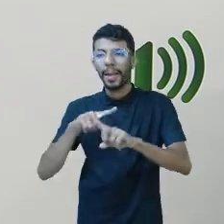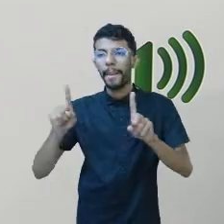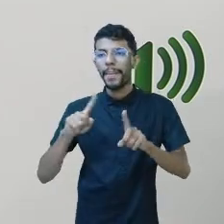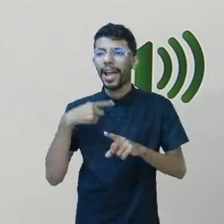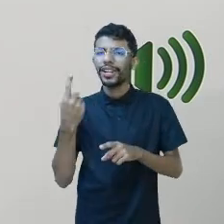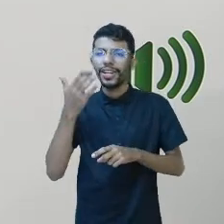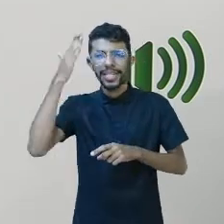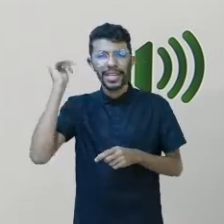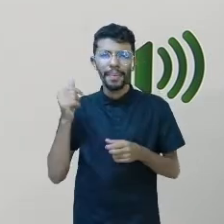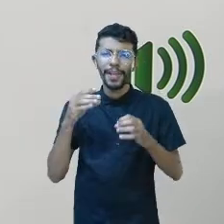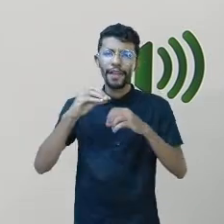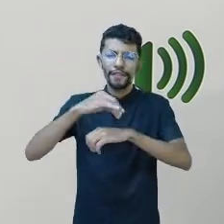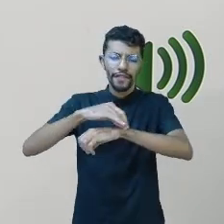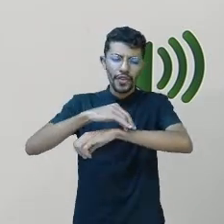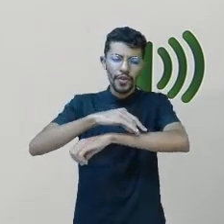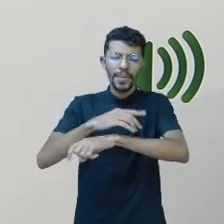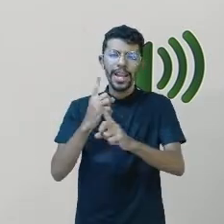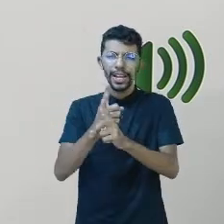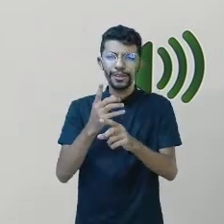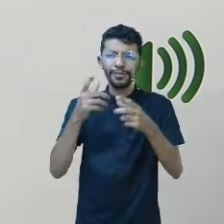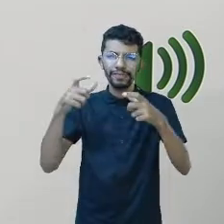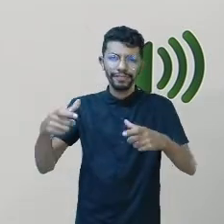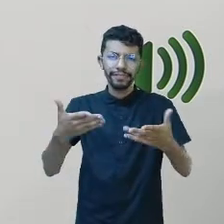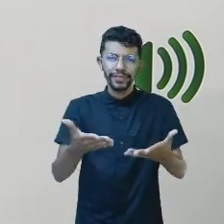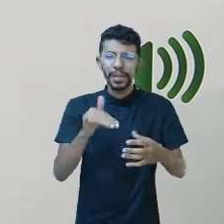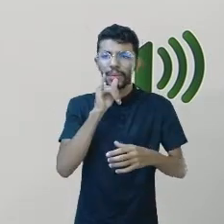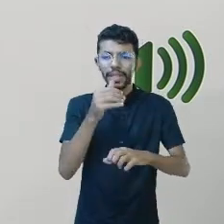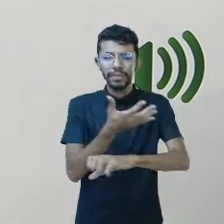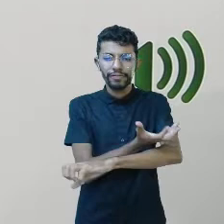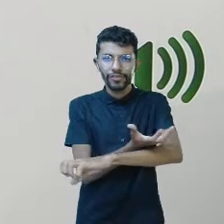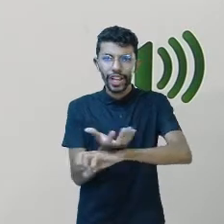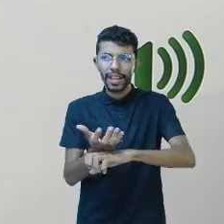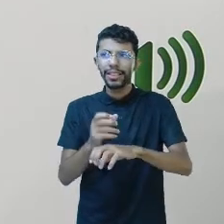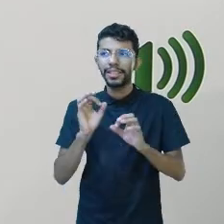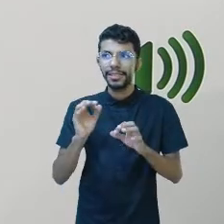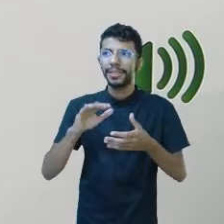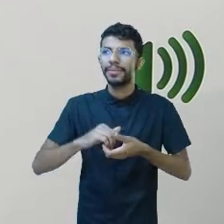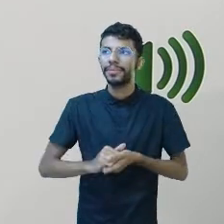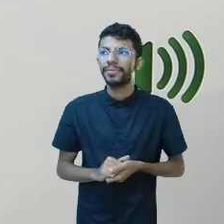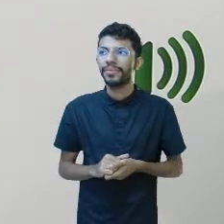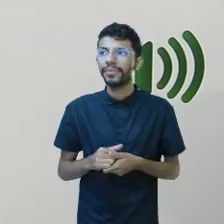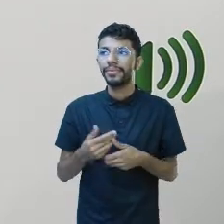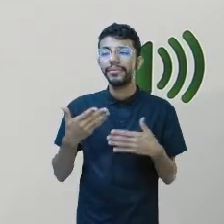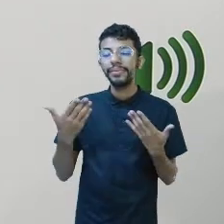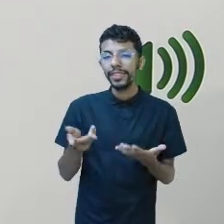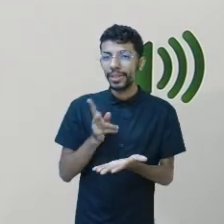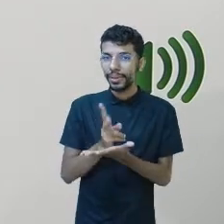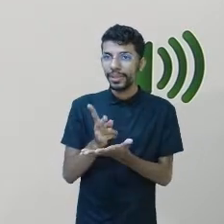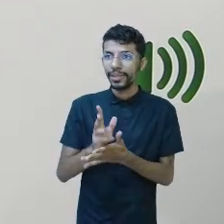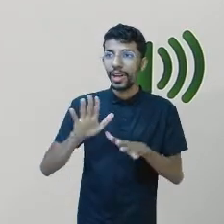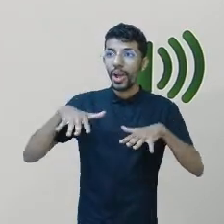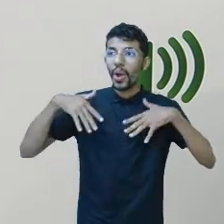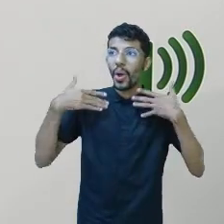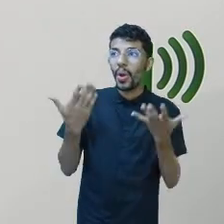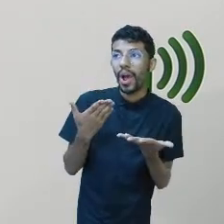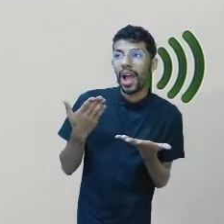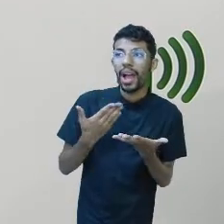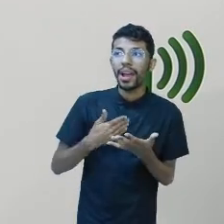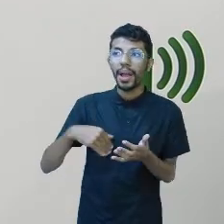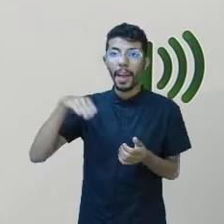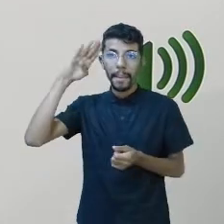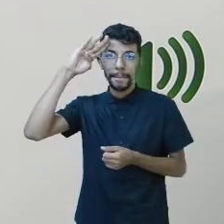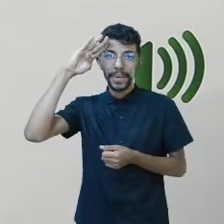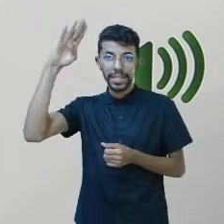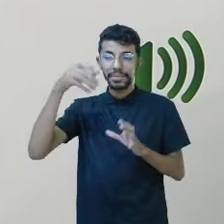encontram nesses lugares, não é? Jardins, quintais. Vamos continuando. Quais são as